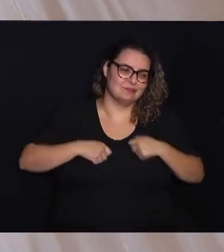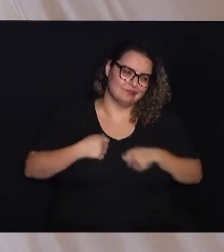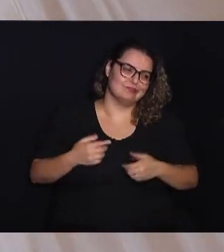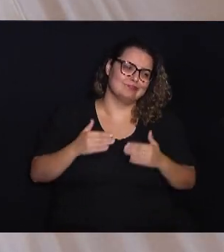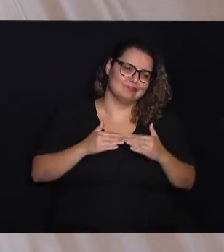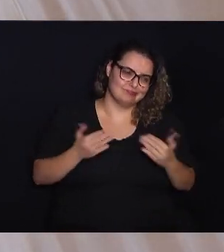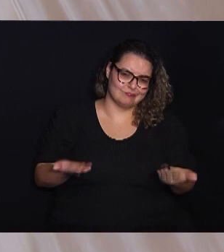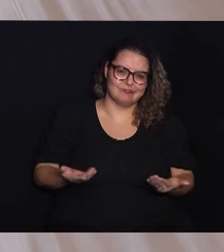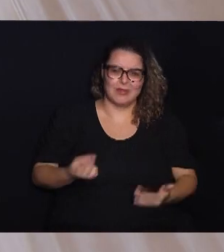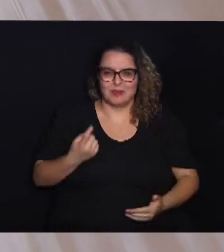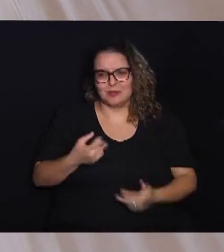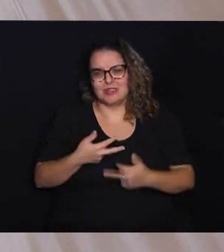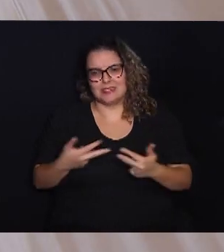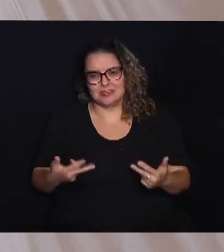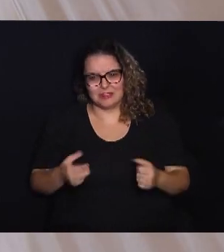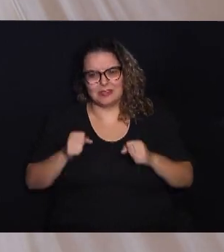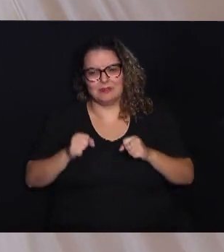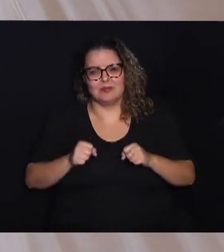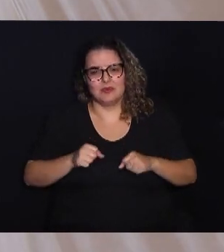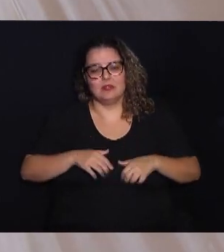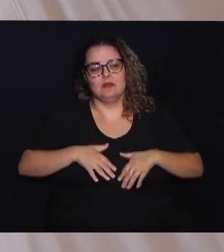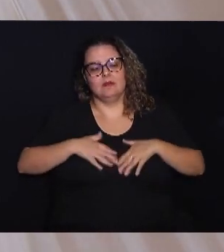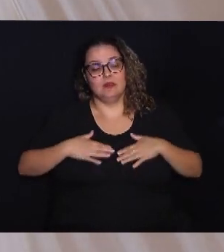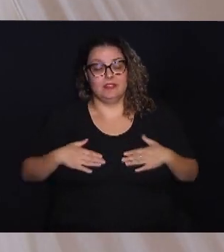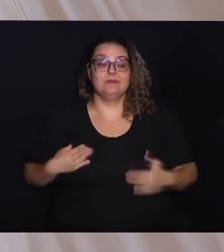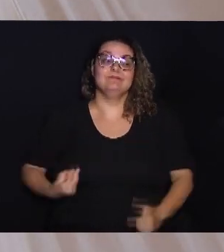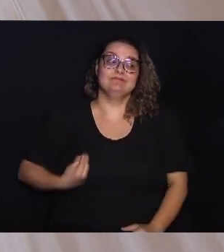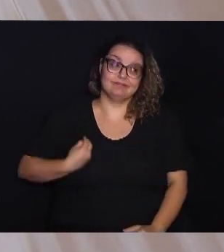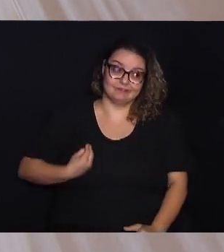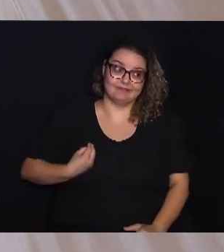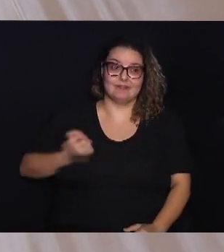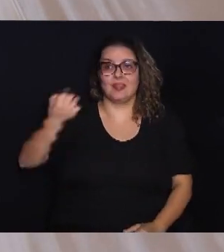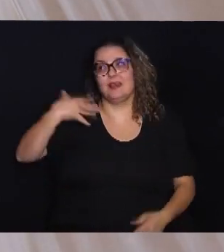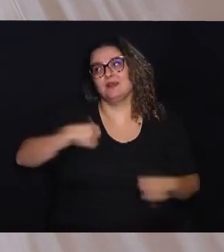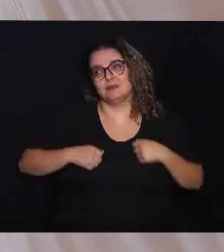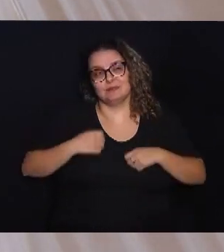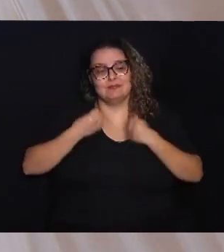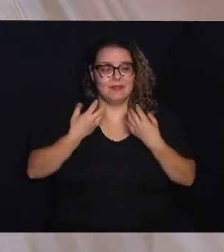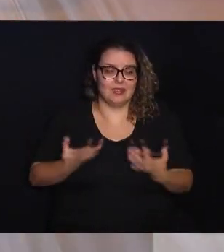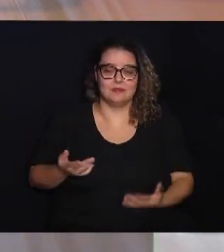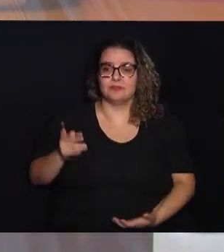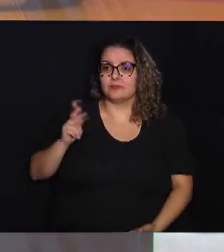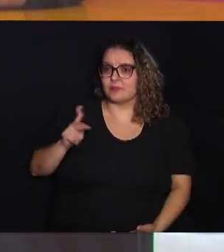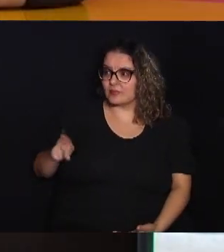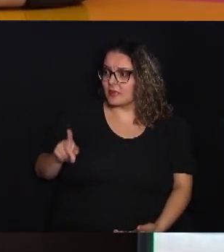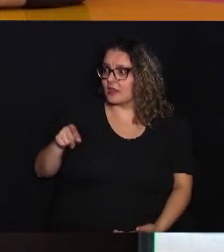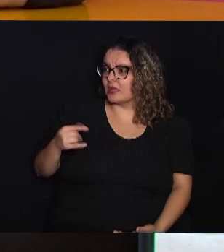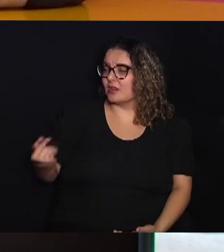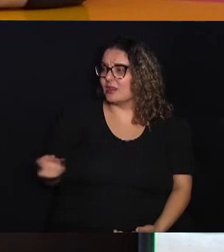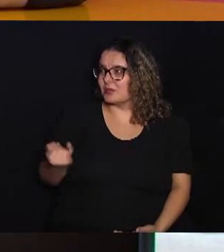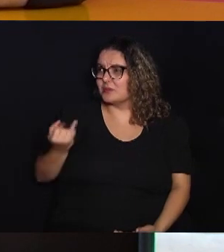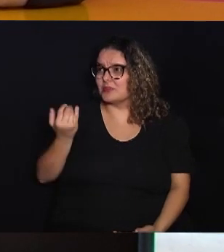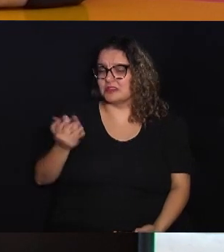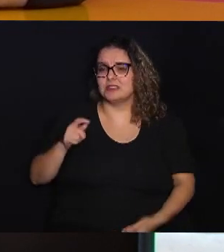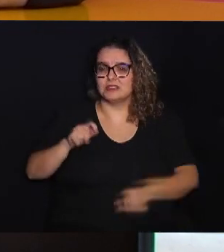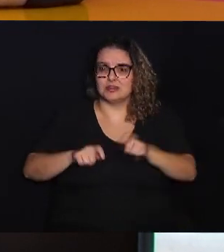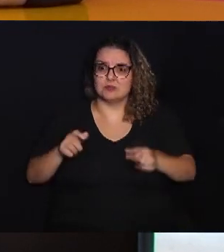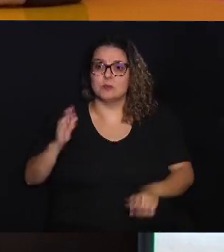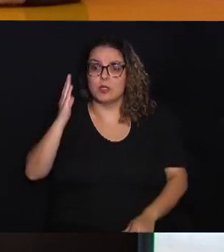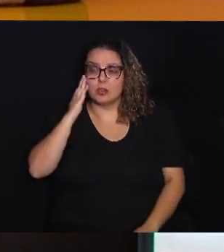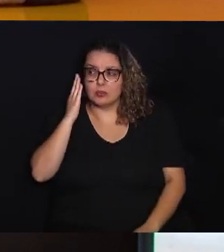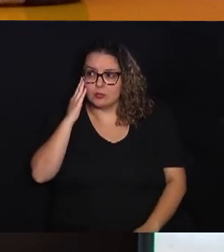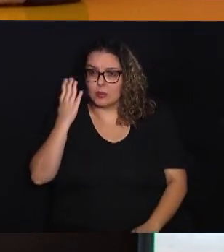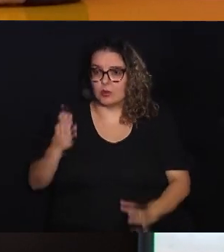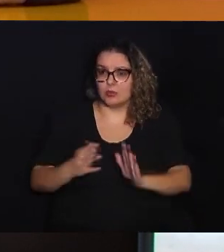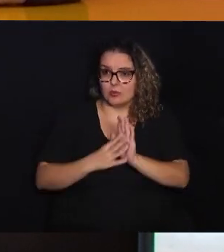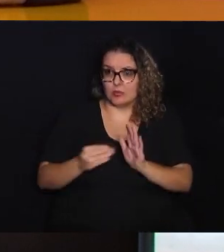Vamos combinar? Talvez seja uma das únicas coisas que a gente pode relaxar na vida, às vezes, é um banho bem tomado. E professor, então é interessante as